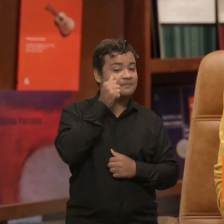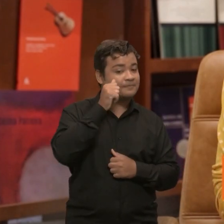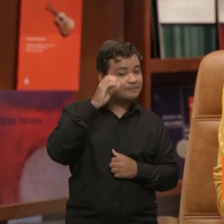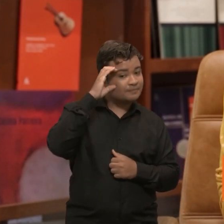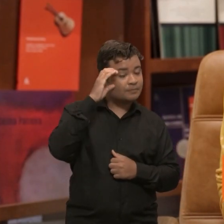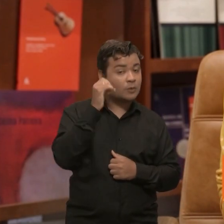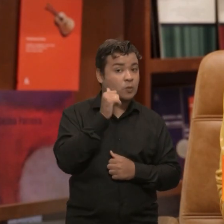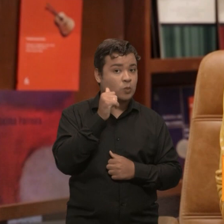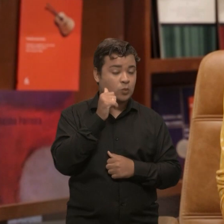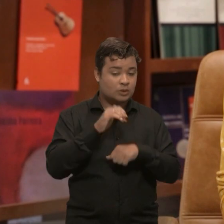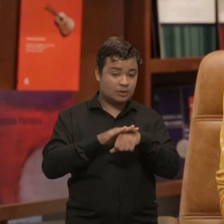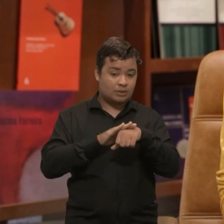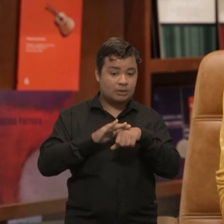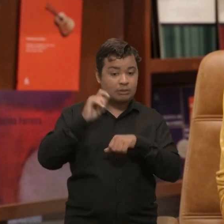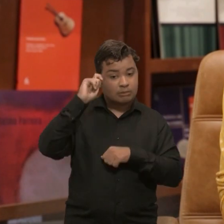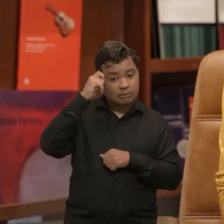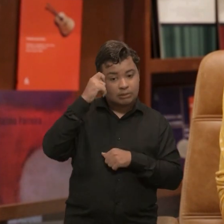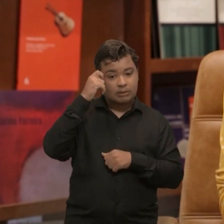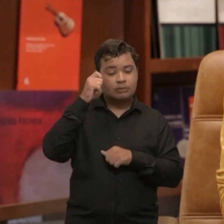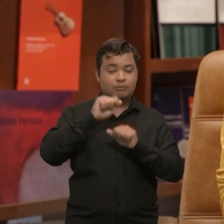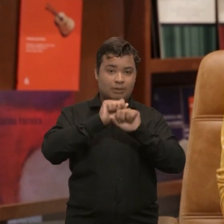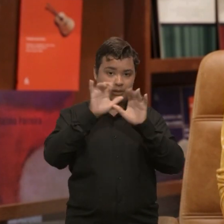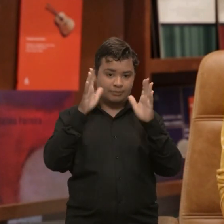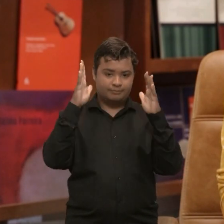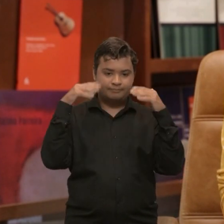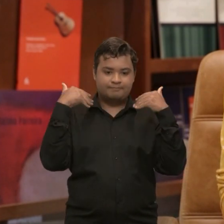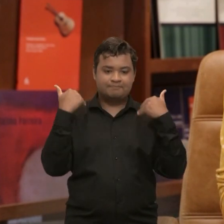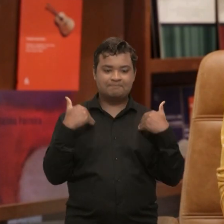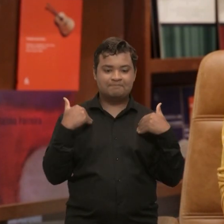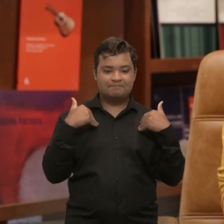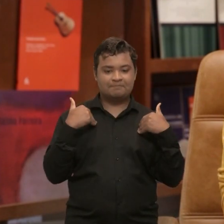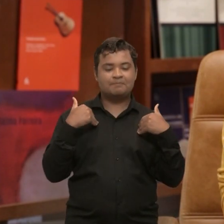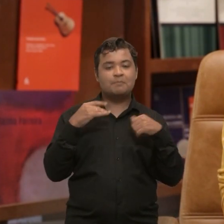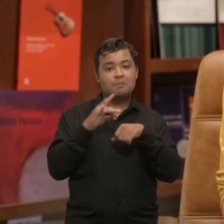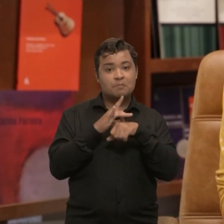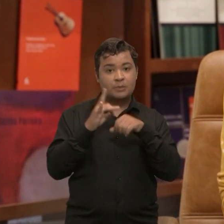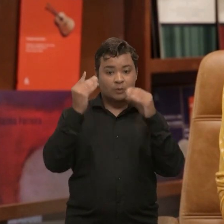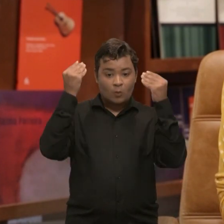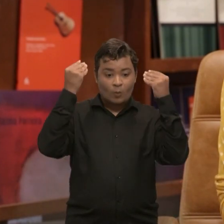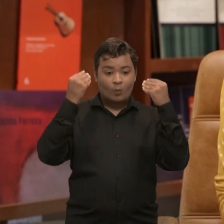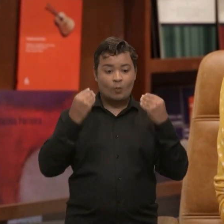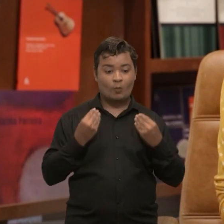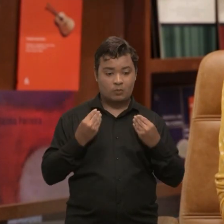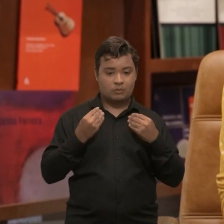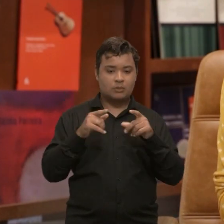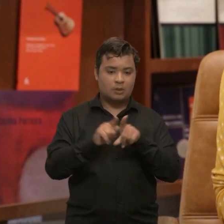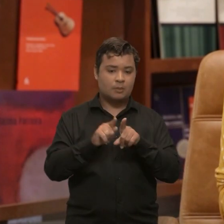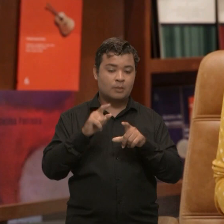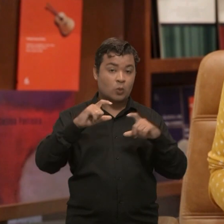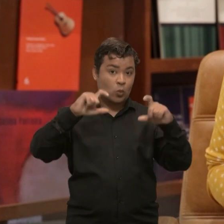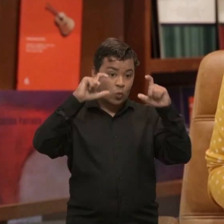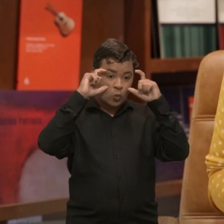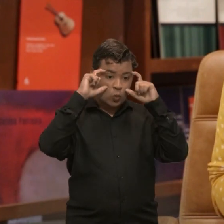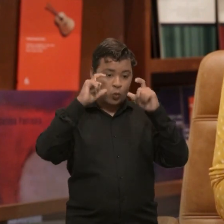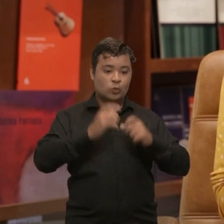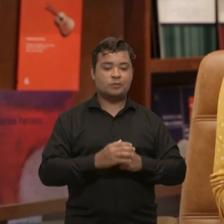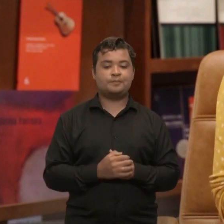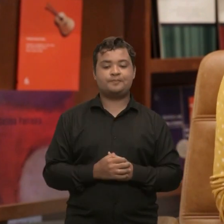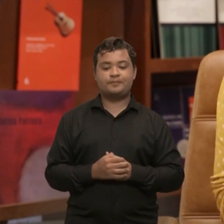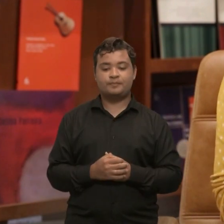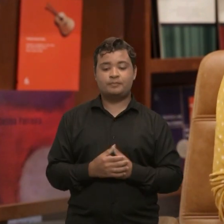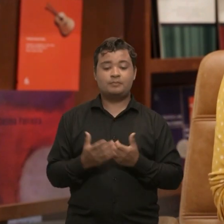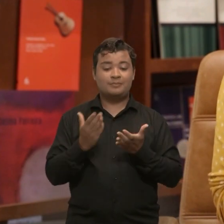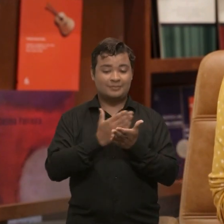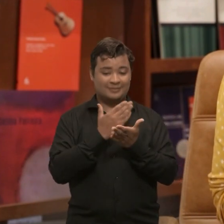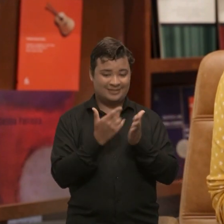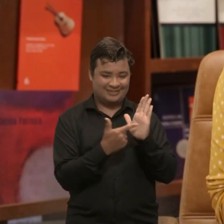mulher negra de pele clara, tenho cabelos pretos de tamanho médio, alisados e uso óculos. E eu começo falando do